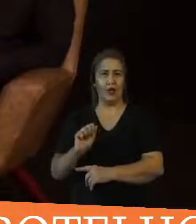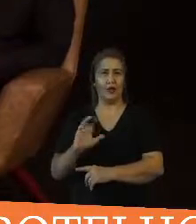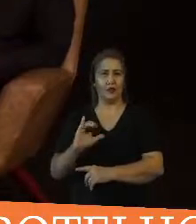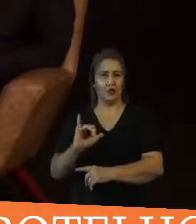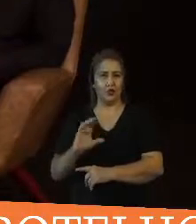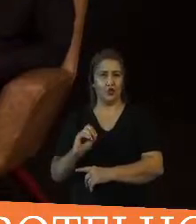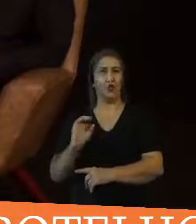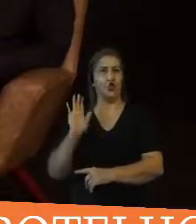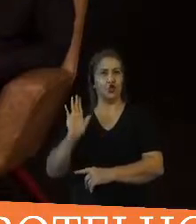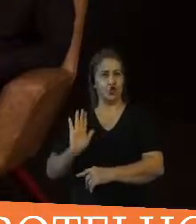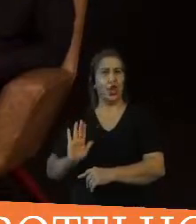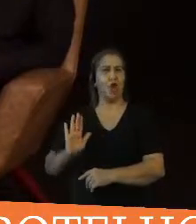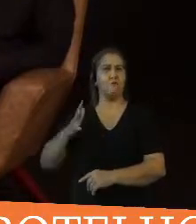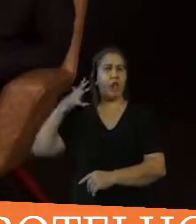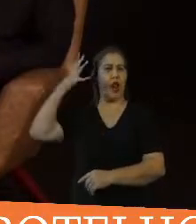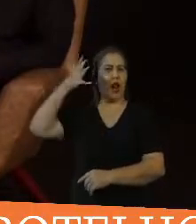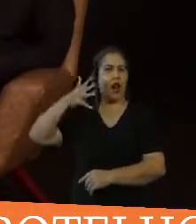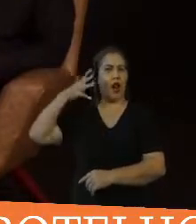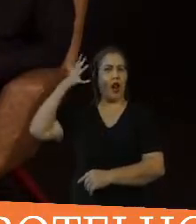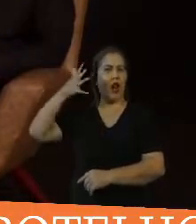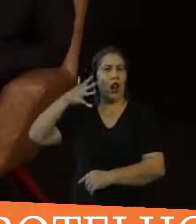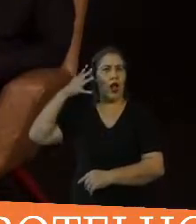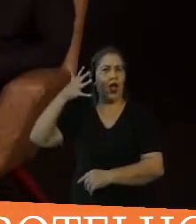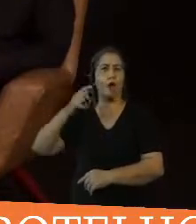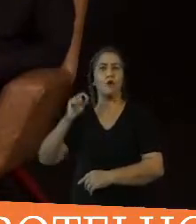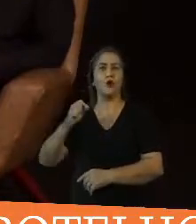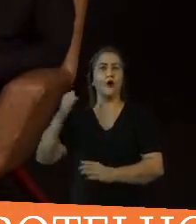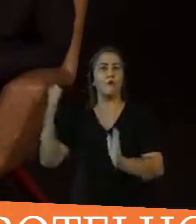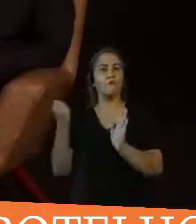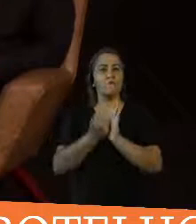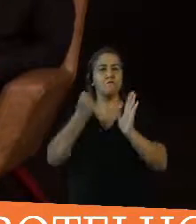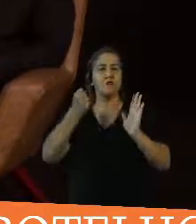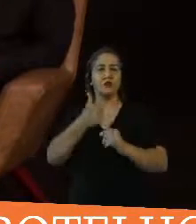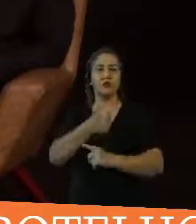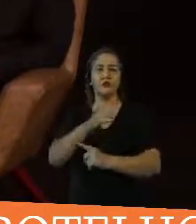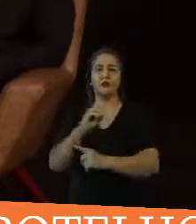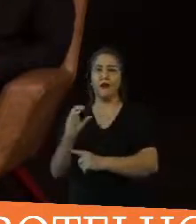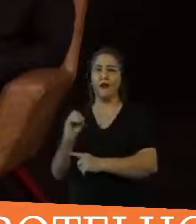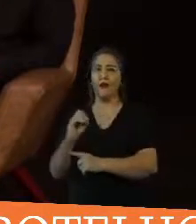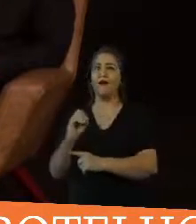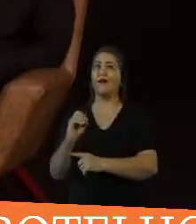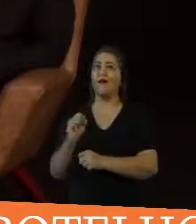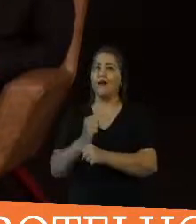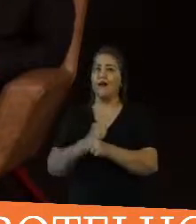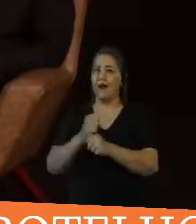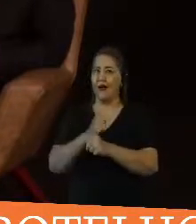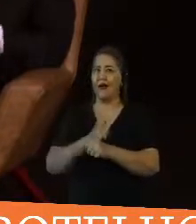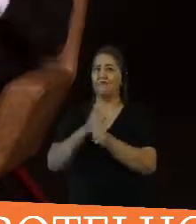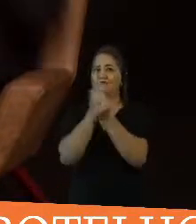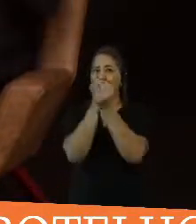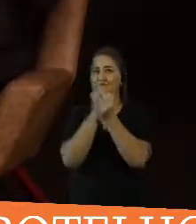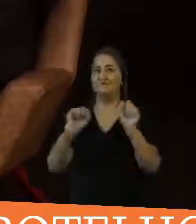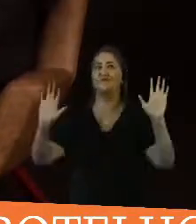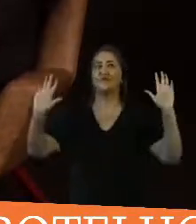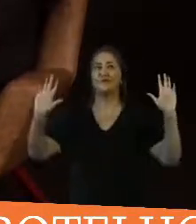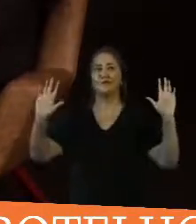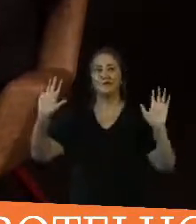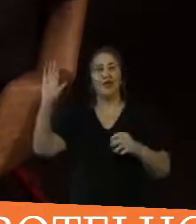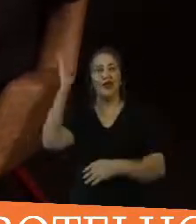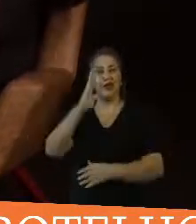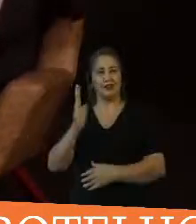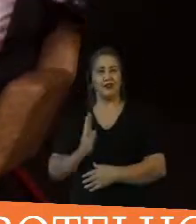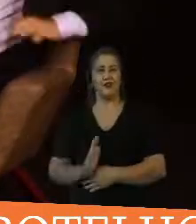seu pronunciamento em ocasião aos 100 anos da independência do Brasil. Então, esse momento foi um momento